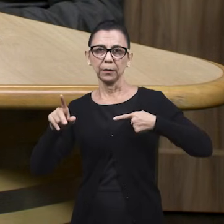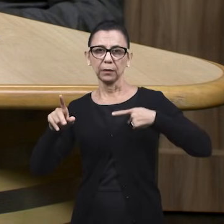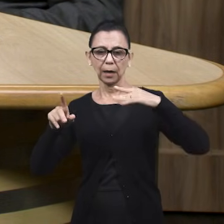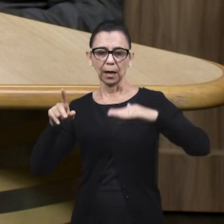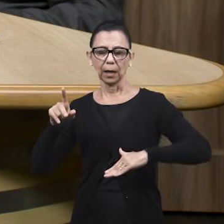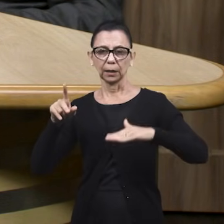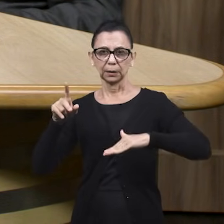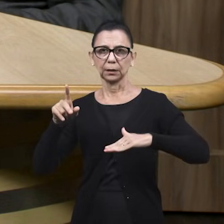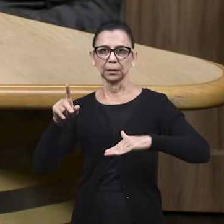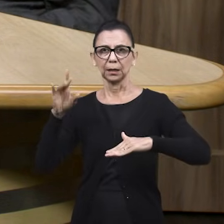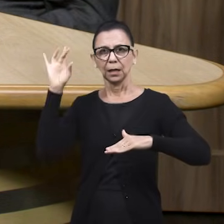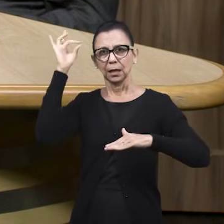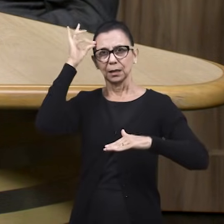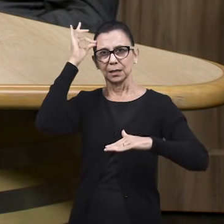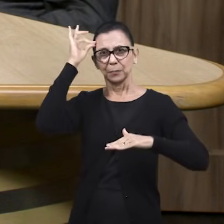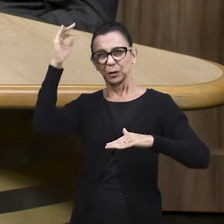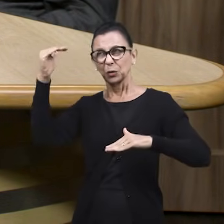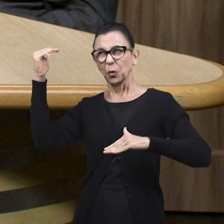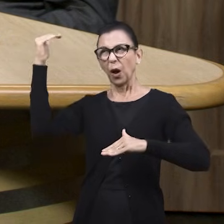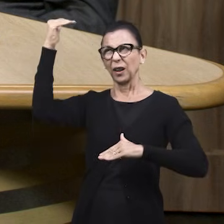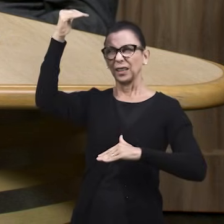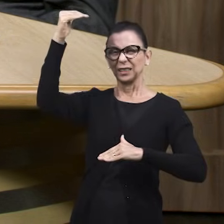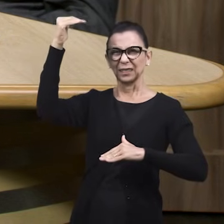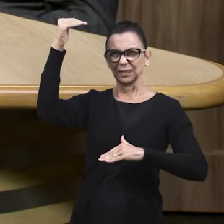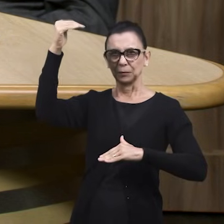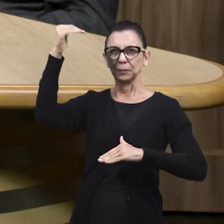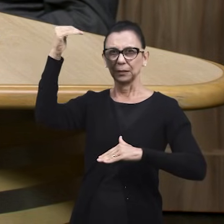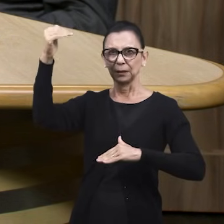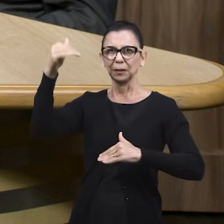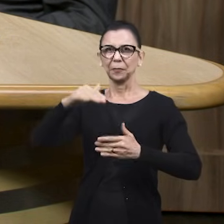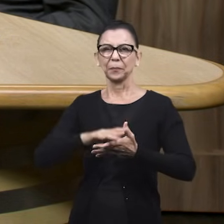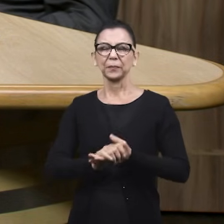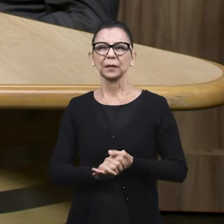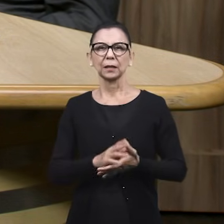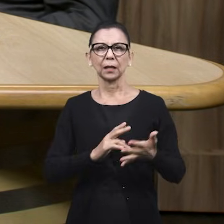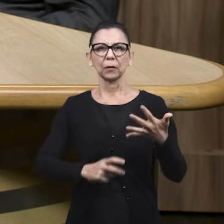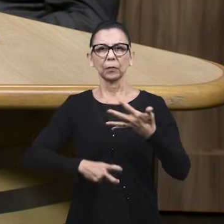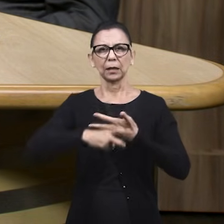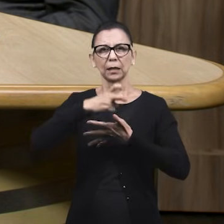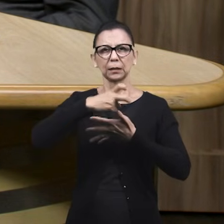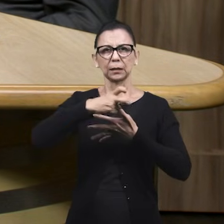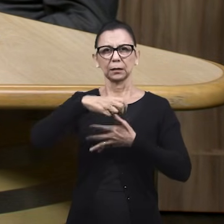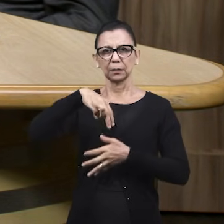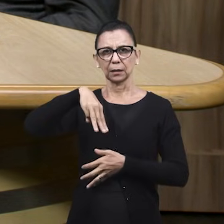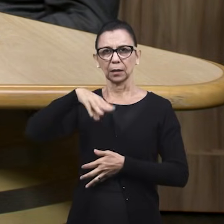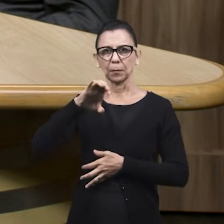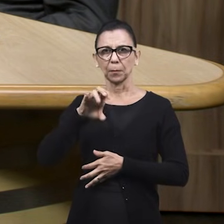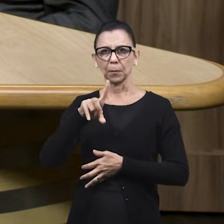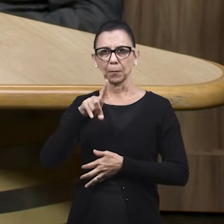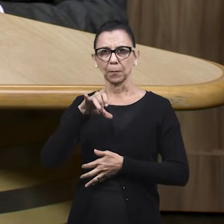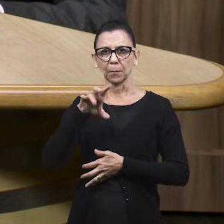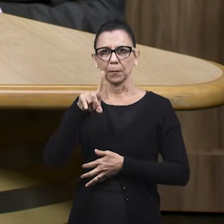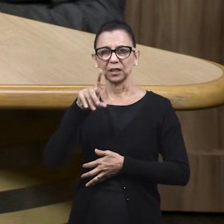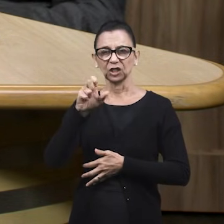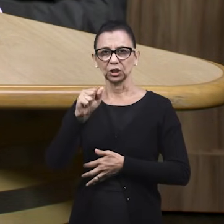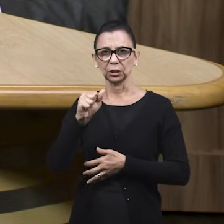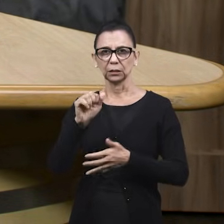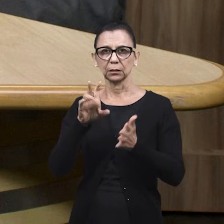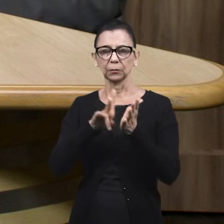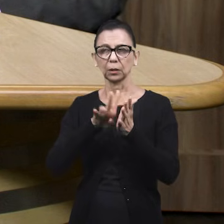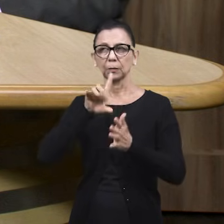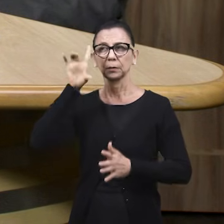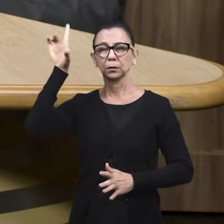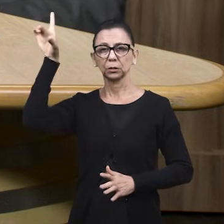da razão e entra numa experiência que a gente chama de quinta medida, né? Quer dizer, você entra na medida de Deus, entra na razão de Deus.